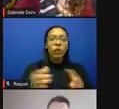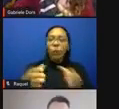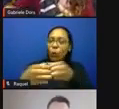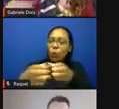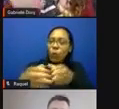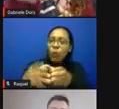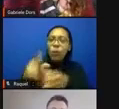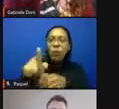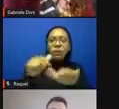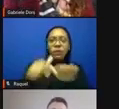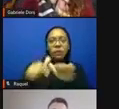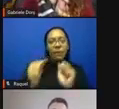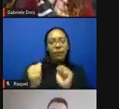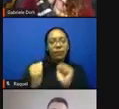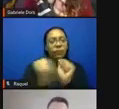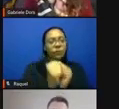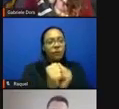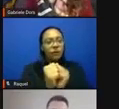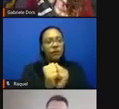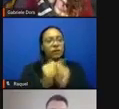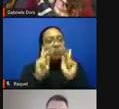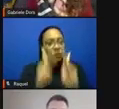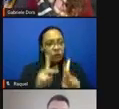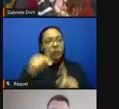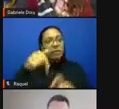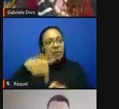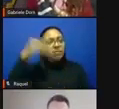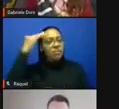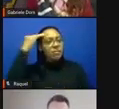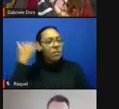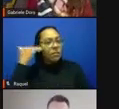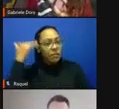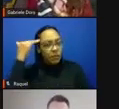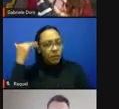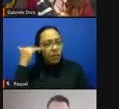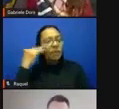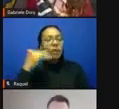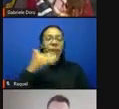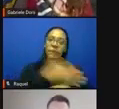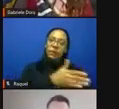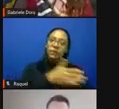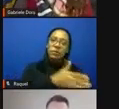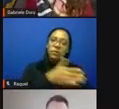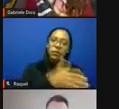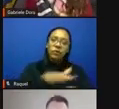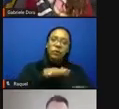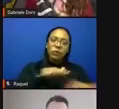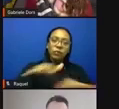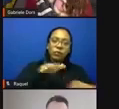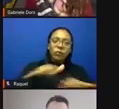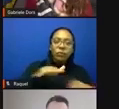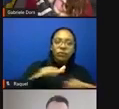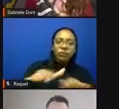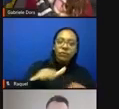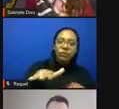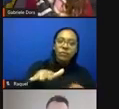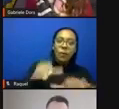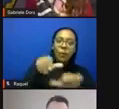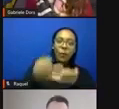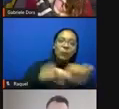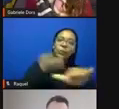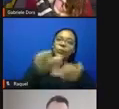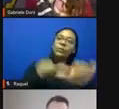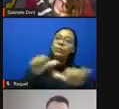equipe, pessoas como as que estão aqui em Santa Maria também participando desse movimento, para tentar mudar um pouco a